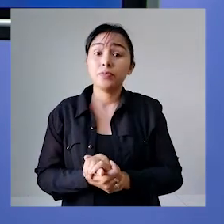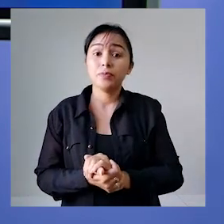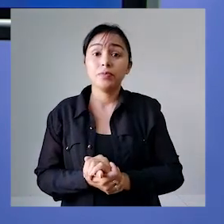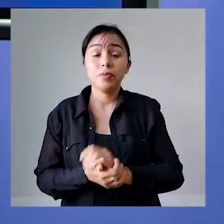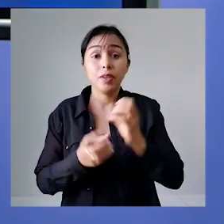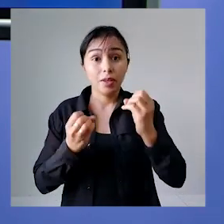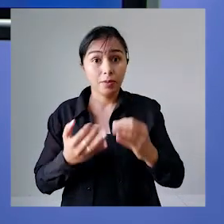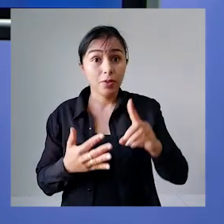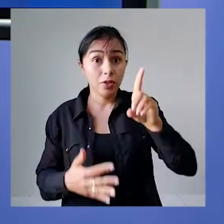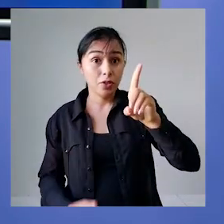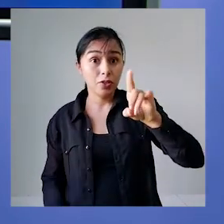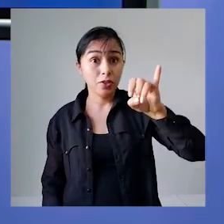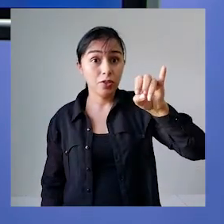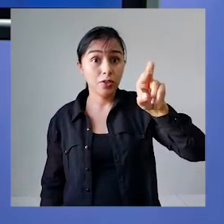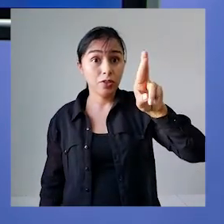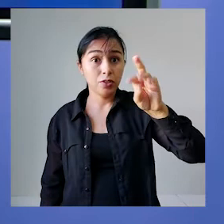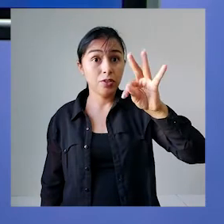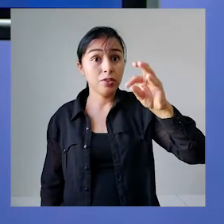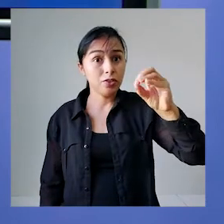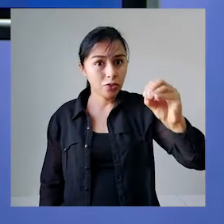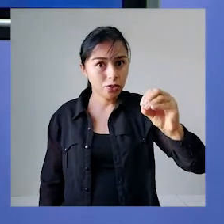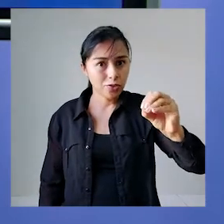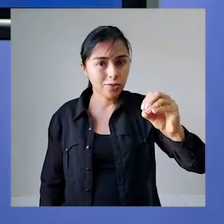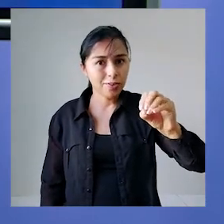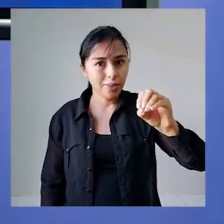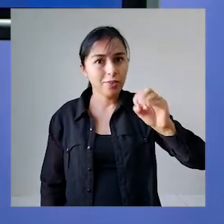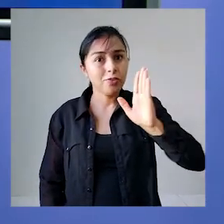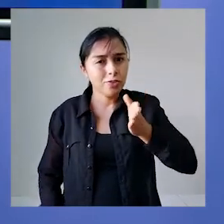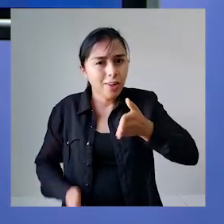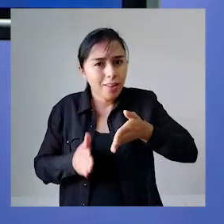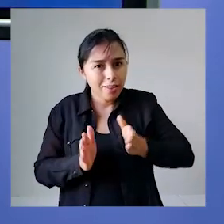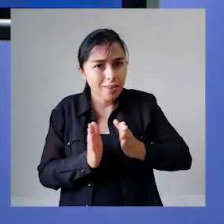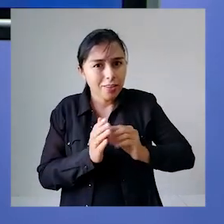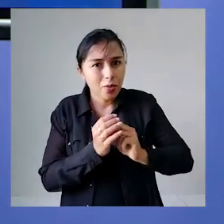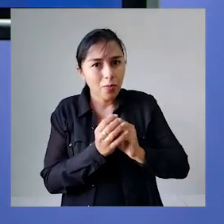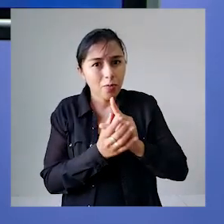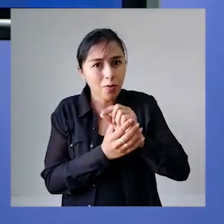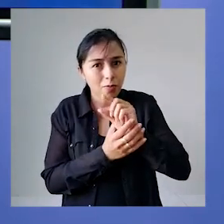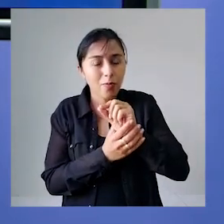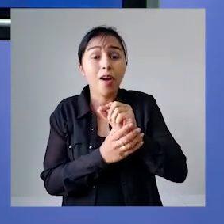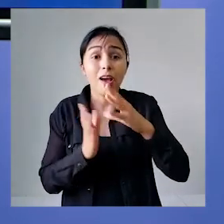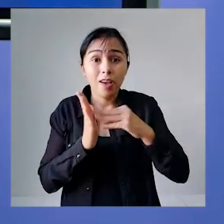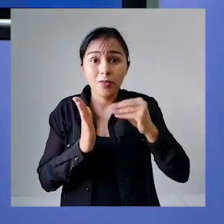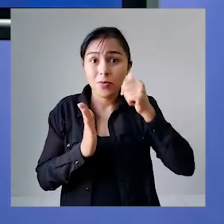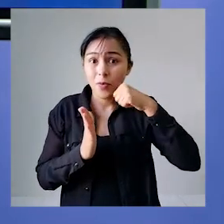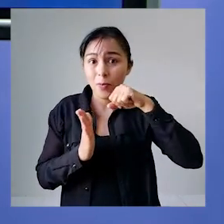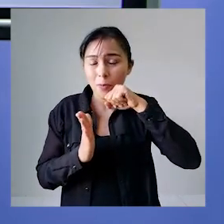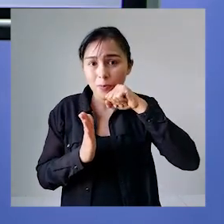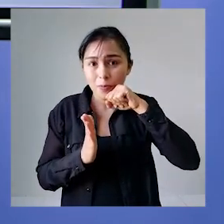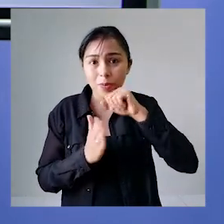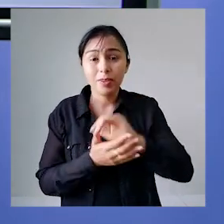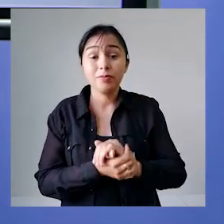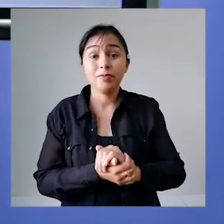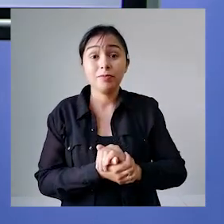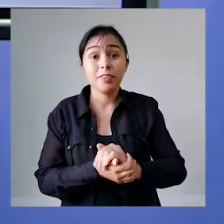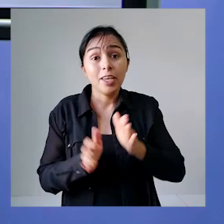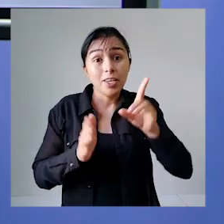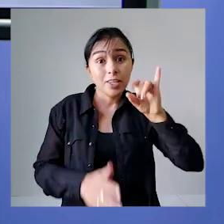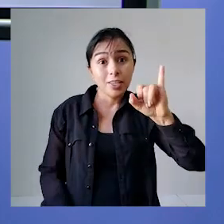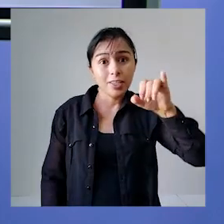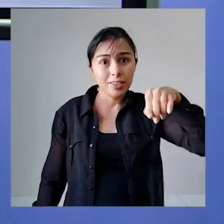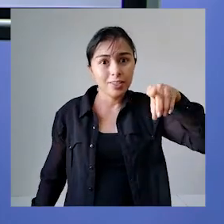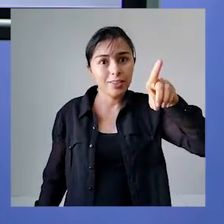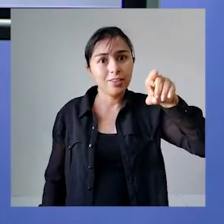fase larval e o desenvolvimento indireto nós temos a fase larval. As aves se enquadram na letra C.